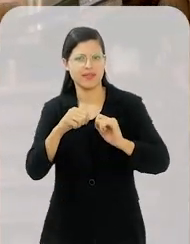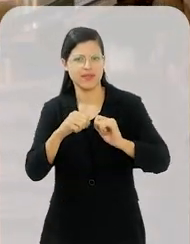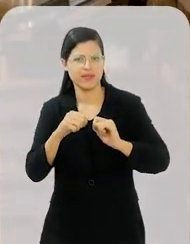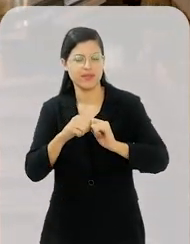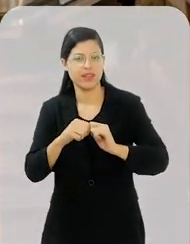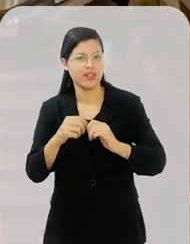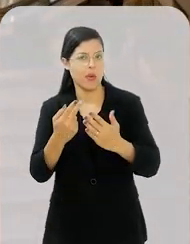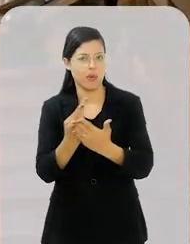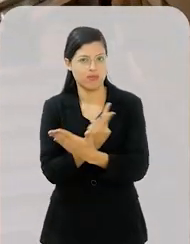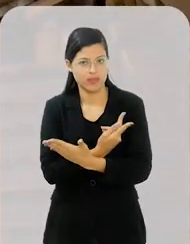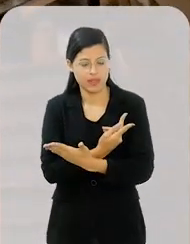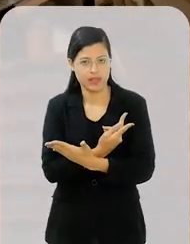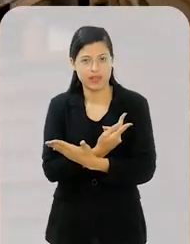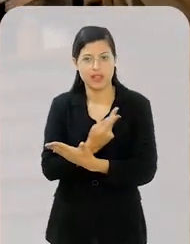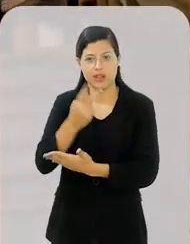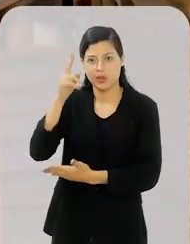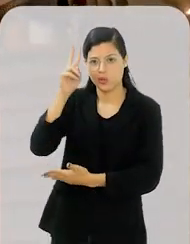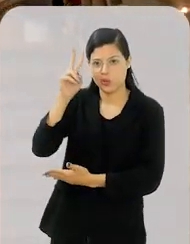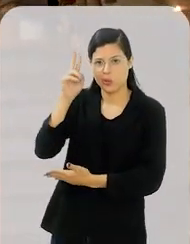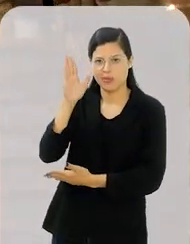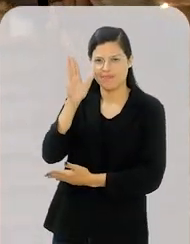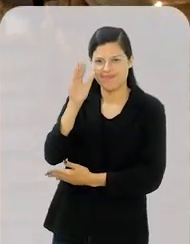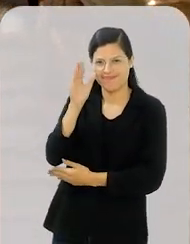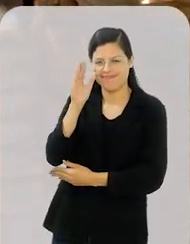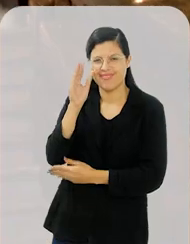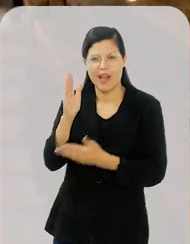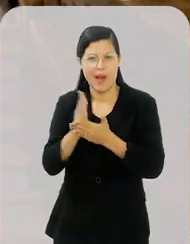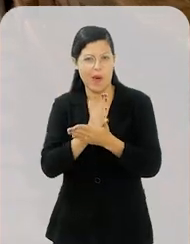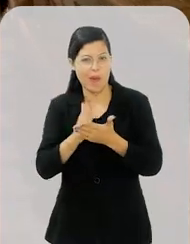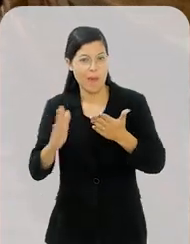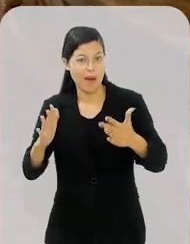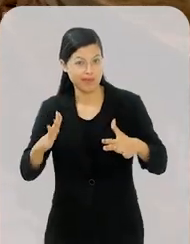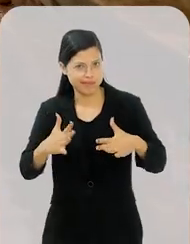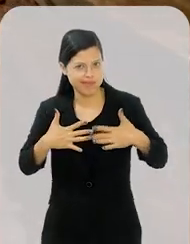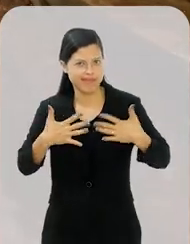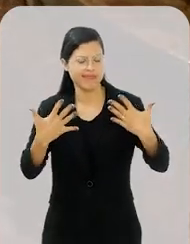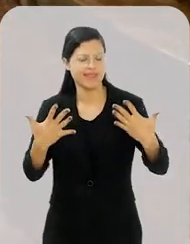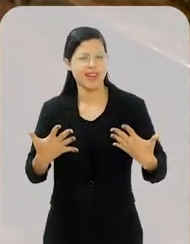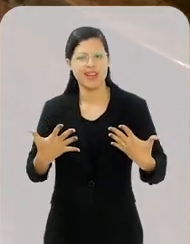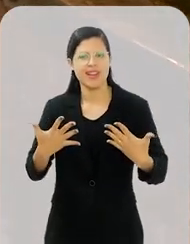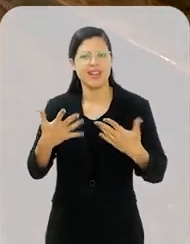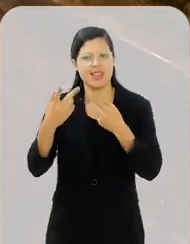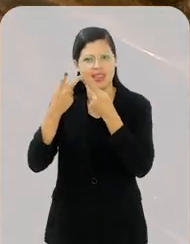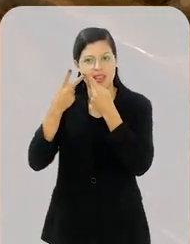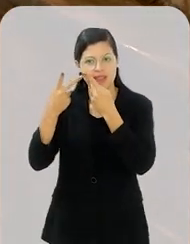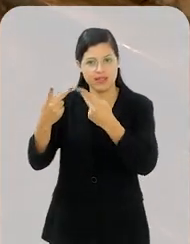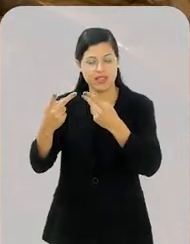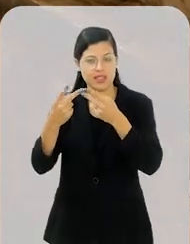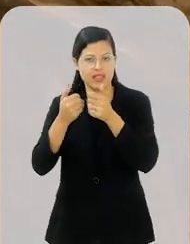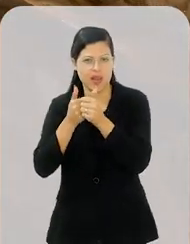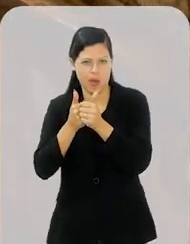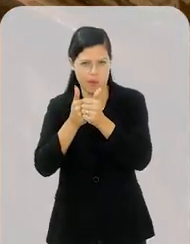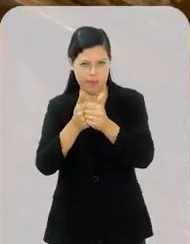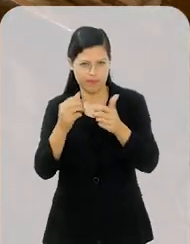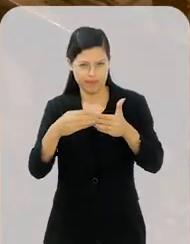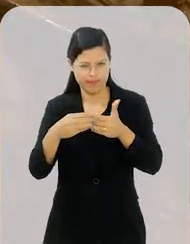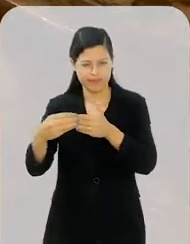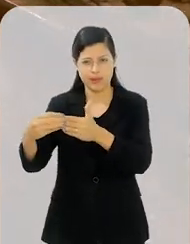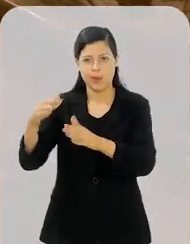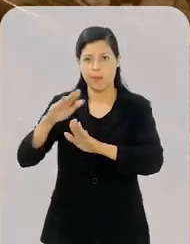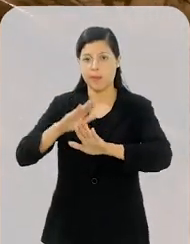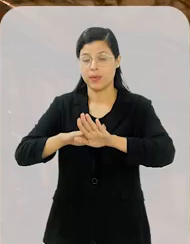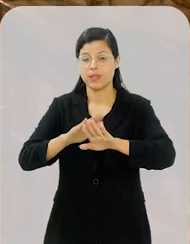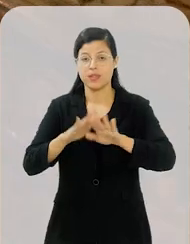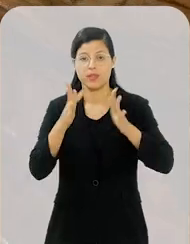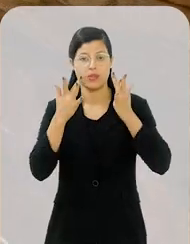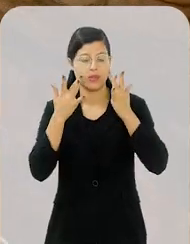o show acontecer, histórias curiosas e algumas até assustadoras. E na visita guiada, os